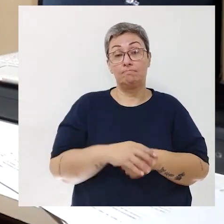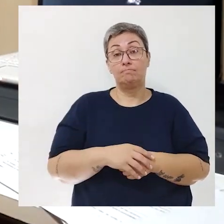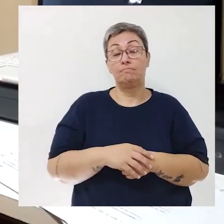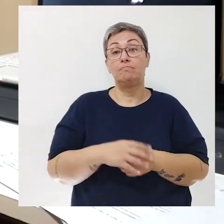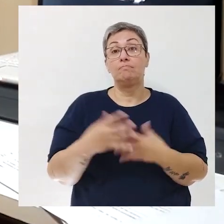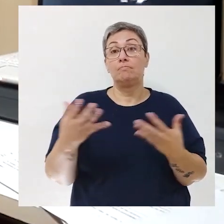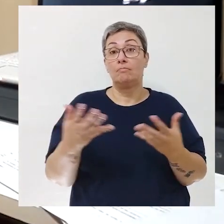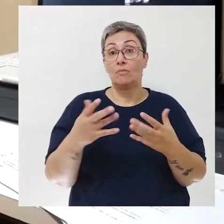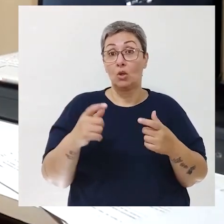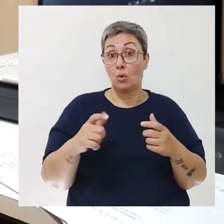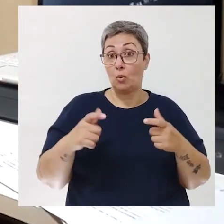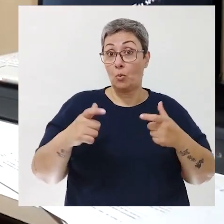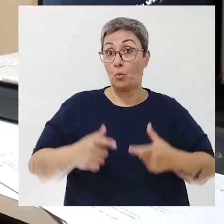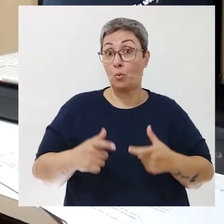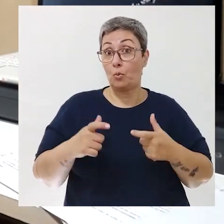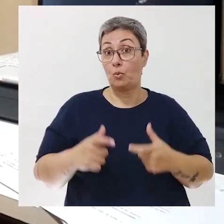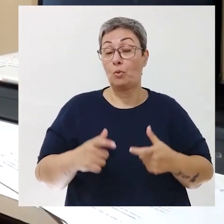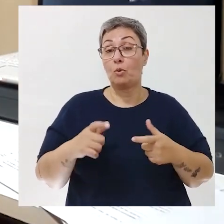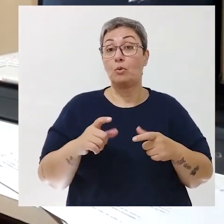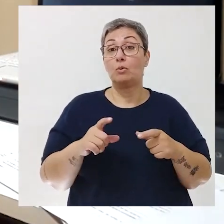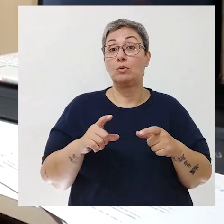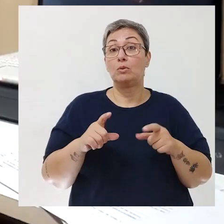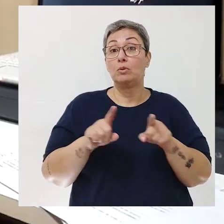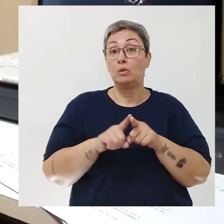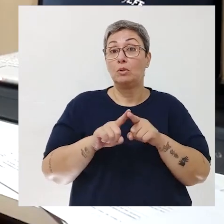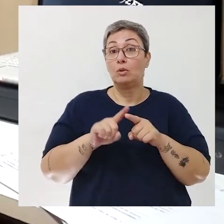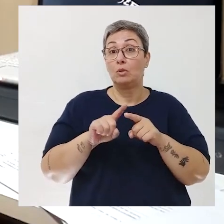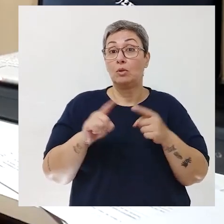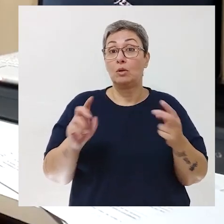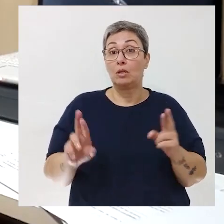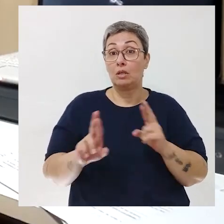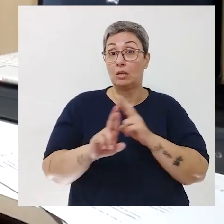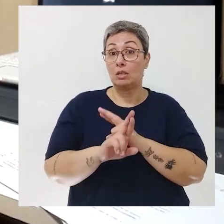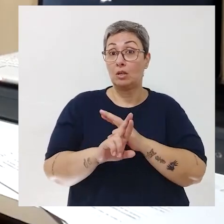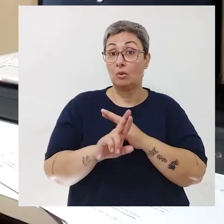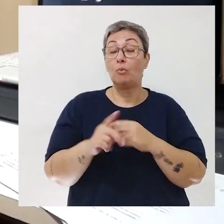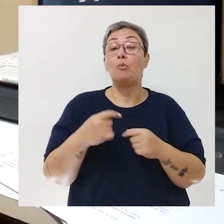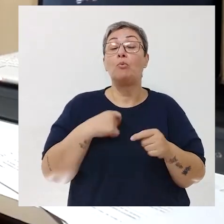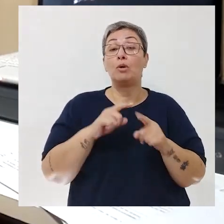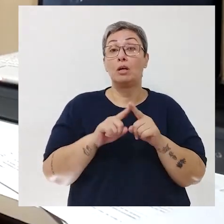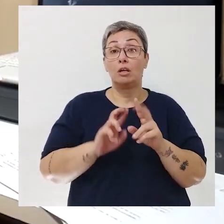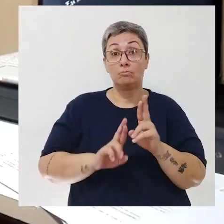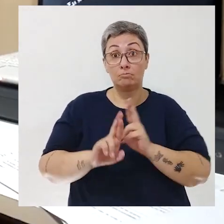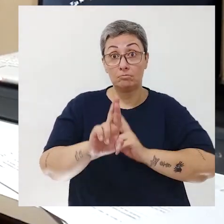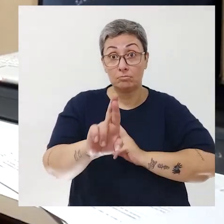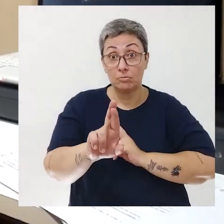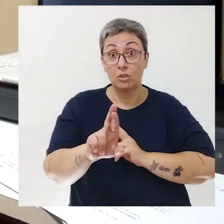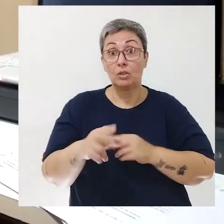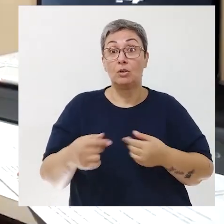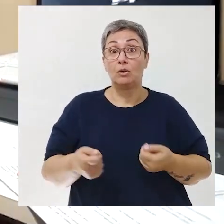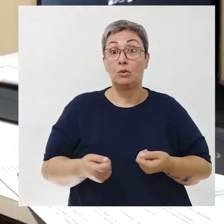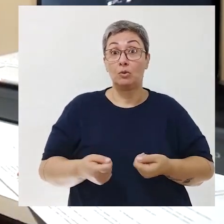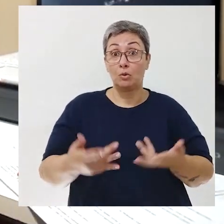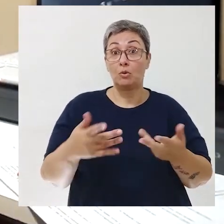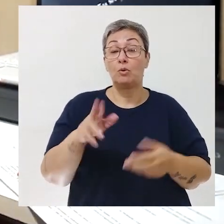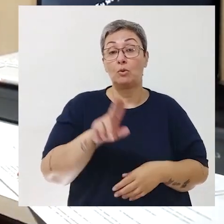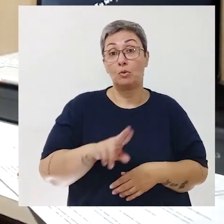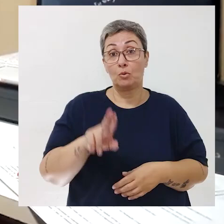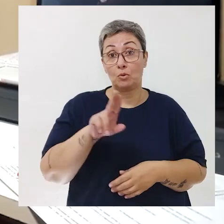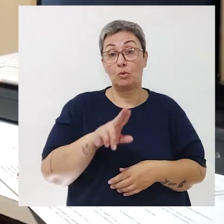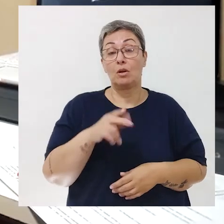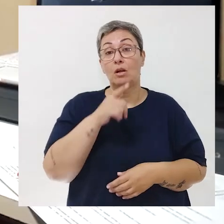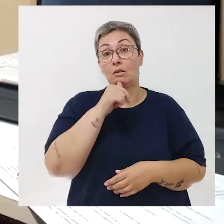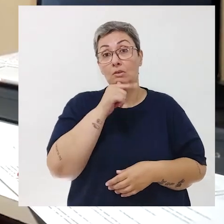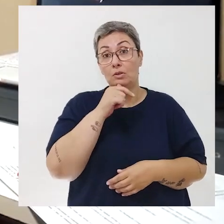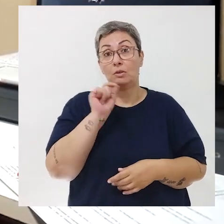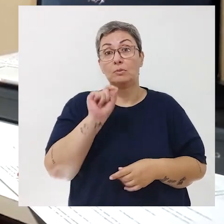importante, né? Num lugar e em relação ao consumo de água, né? Com